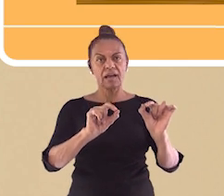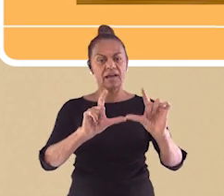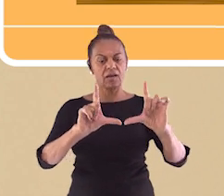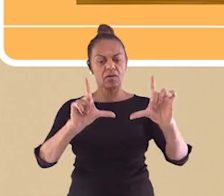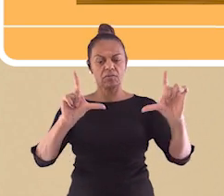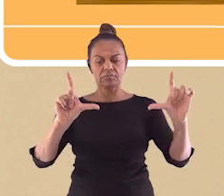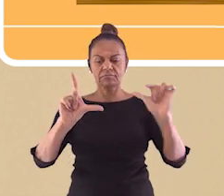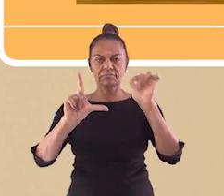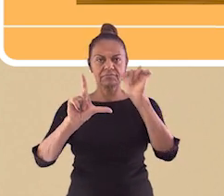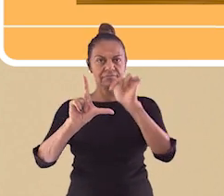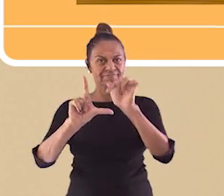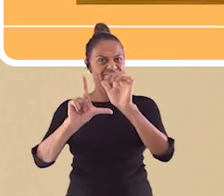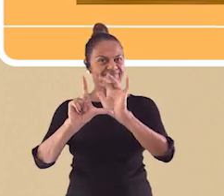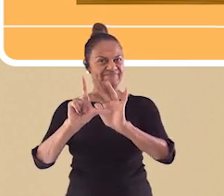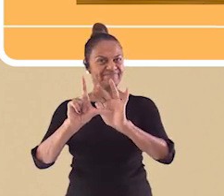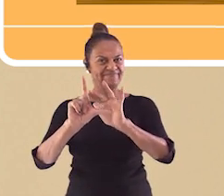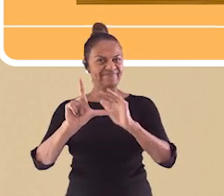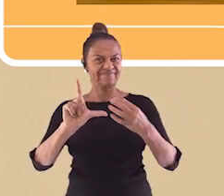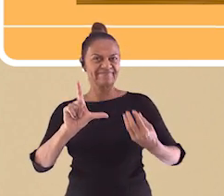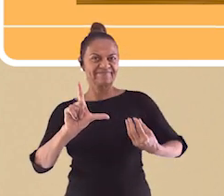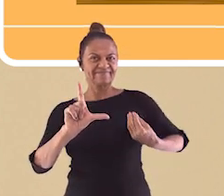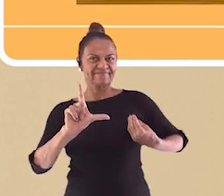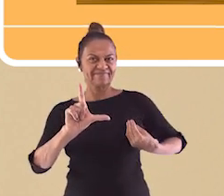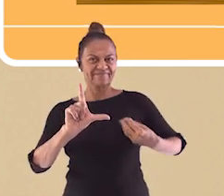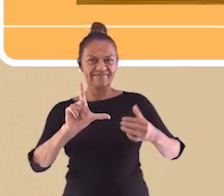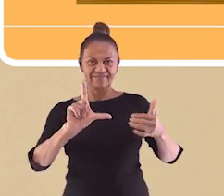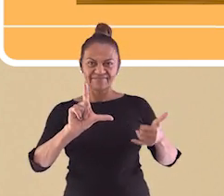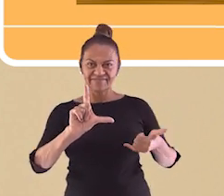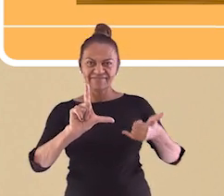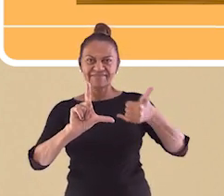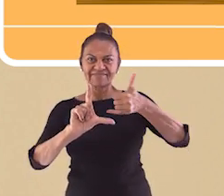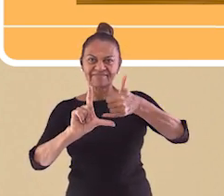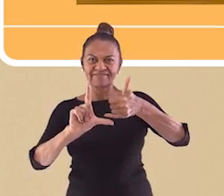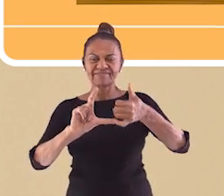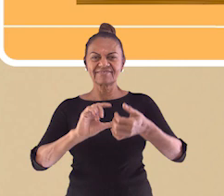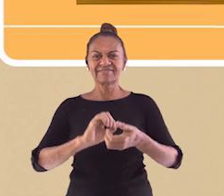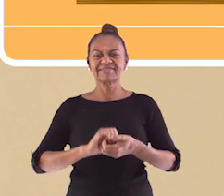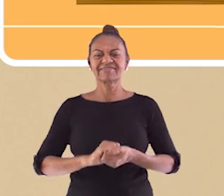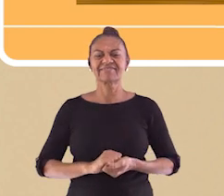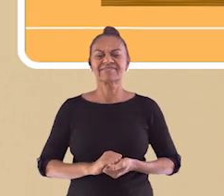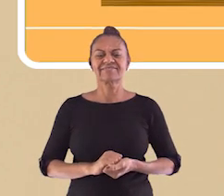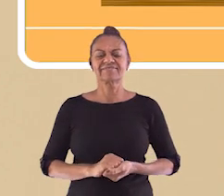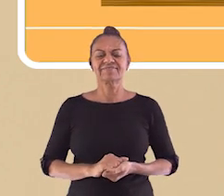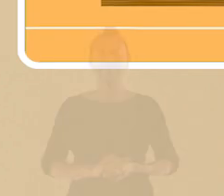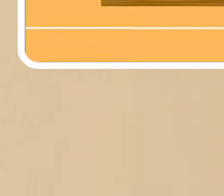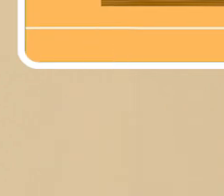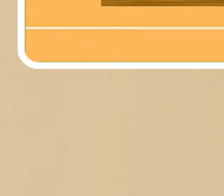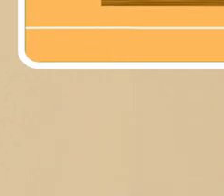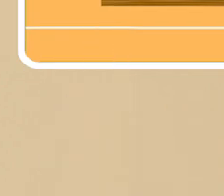o QR Code que aparece aqui na tela e deixe a sua presença aqui com a gente.